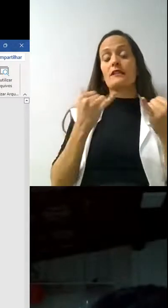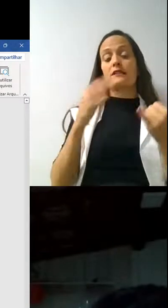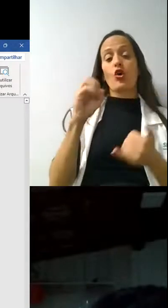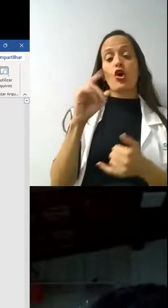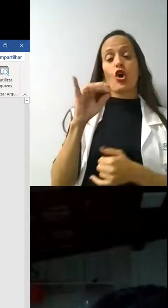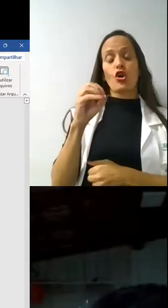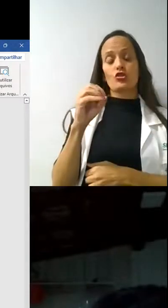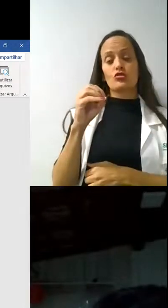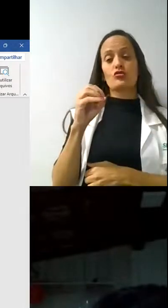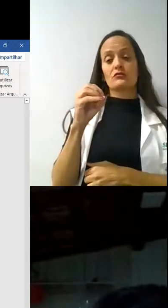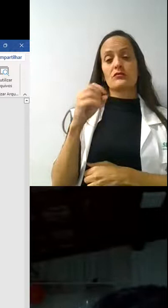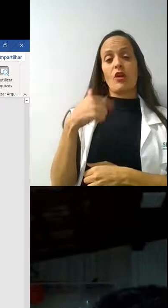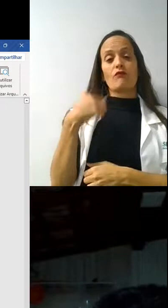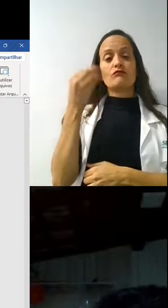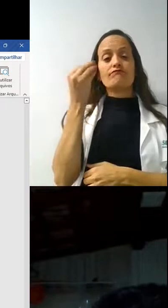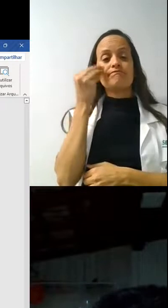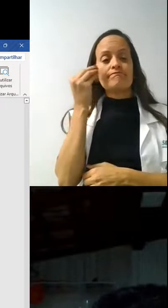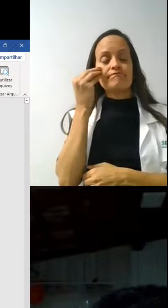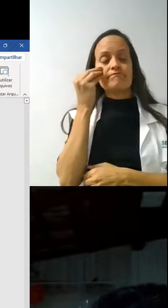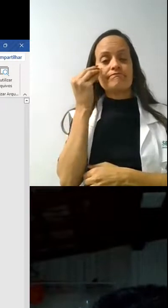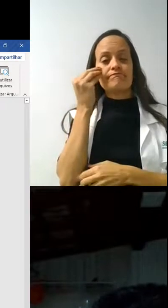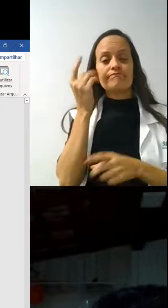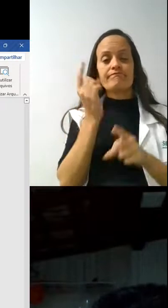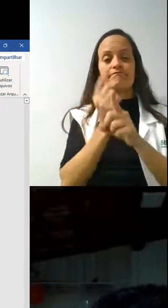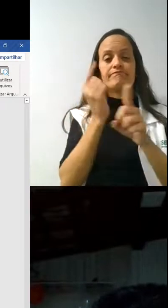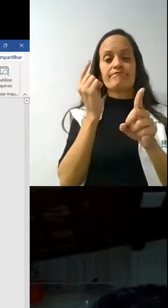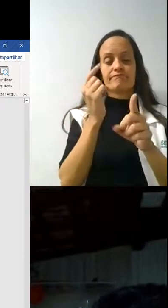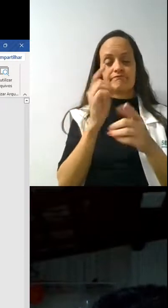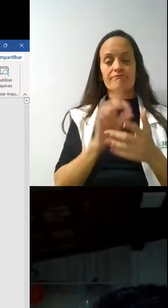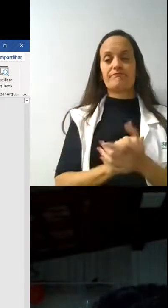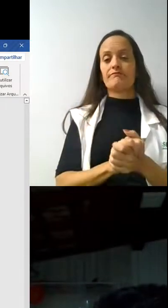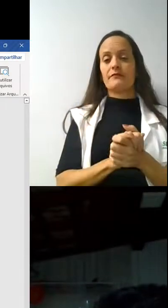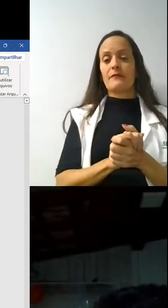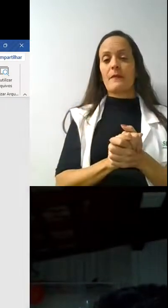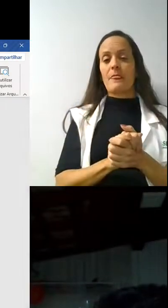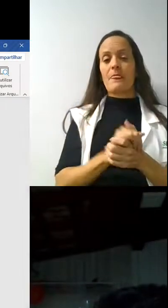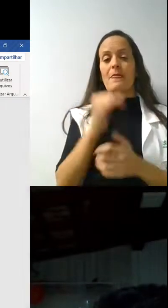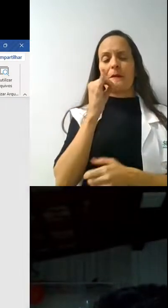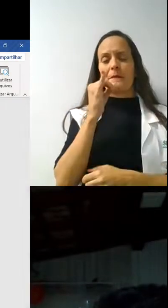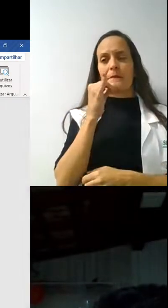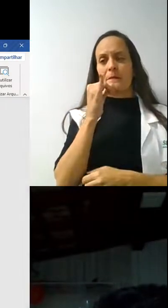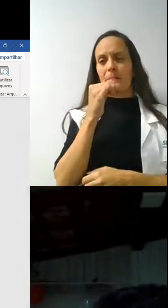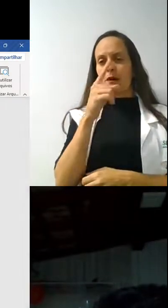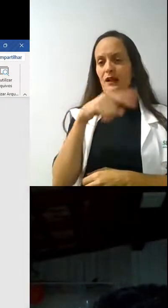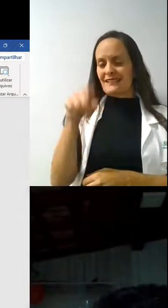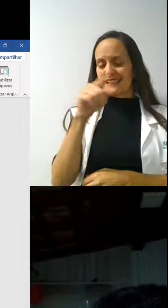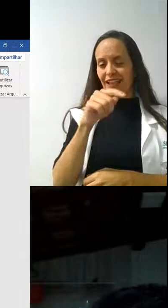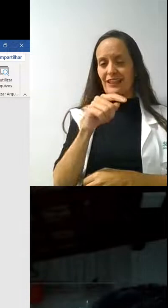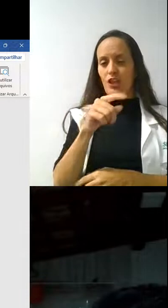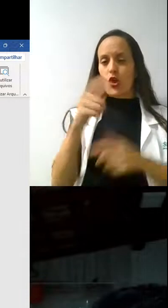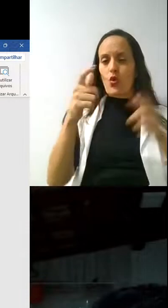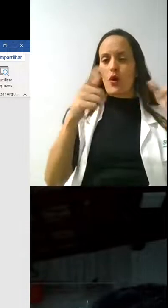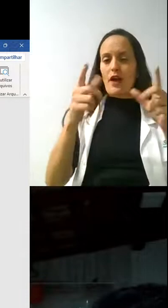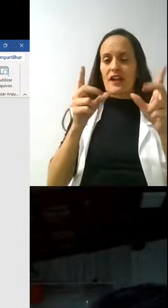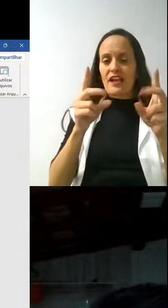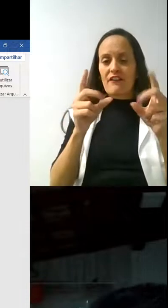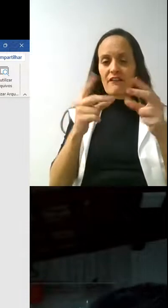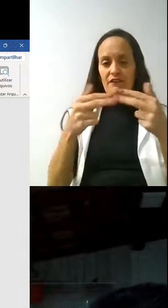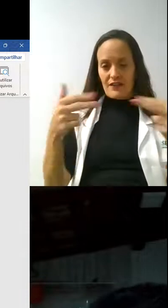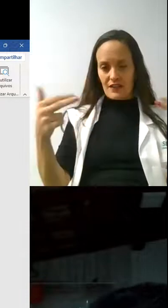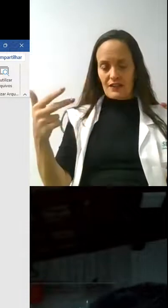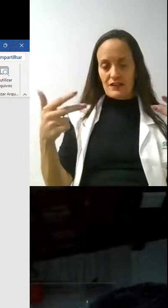ela, certo? Então aqui, por exemplo, é isso que as distribuidoras, as concessionárias fazem, né? Às vezes eles, para